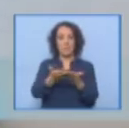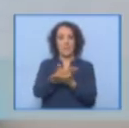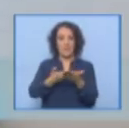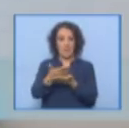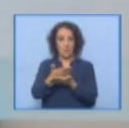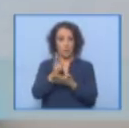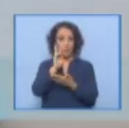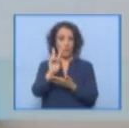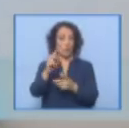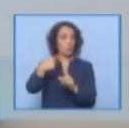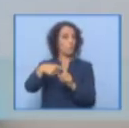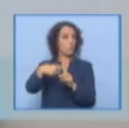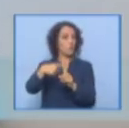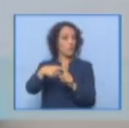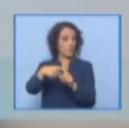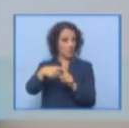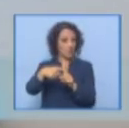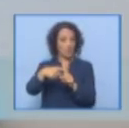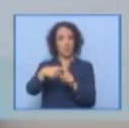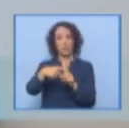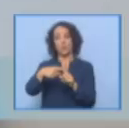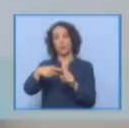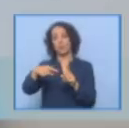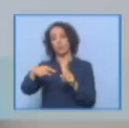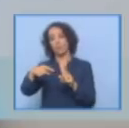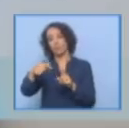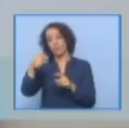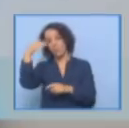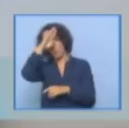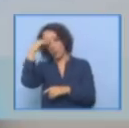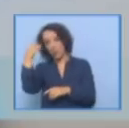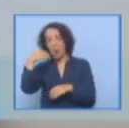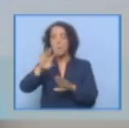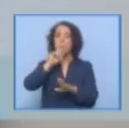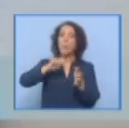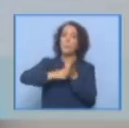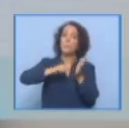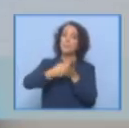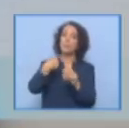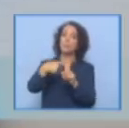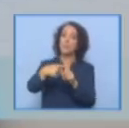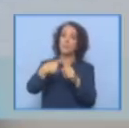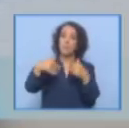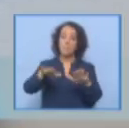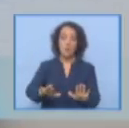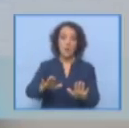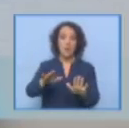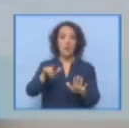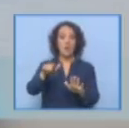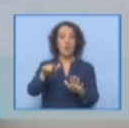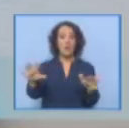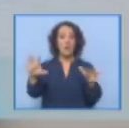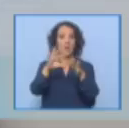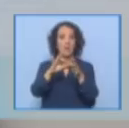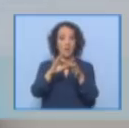viram positivamente a eleição de Bolsonaro e podem também fazer pressão nesse sentido. Mas o quadro é, de facto, incerto em relação às cartas que vão